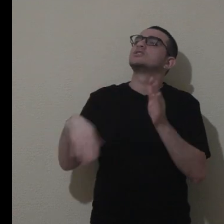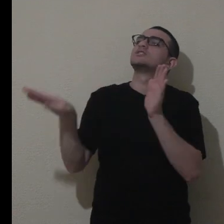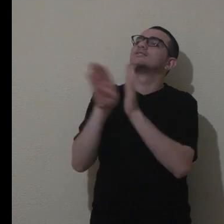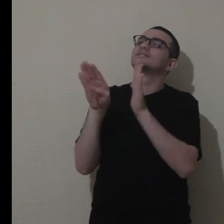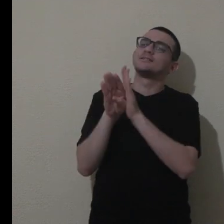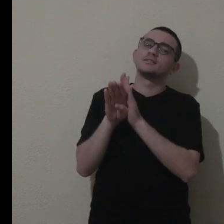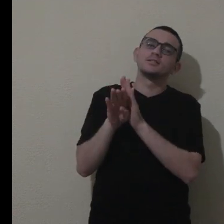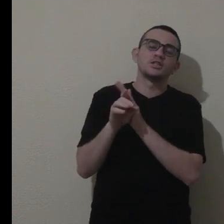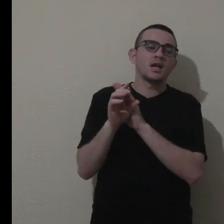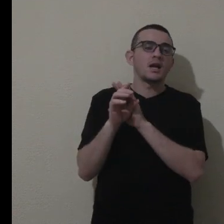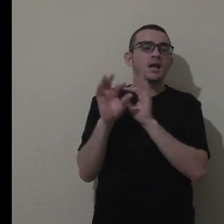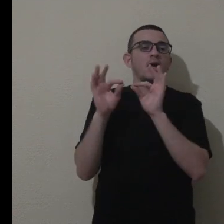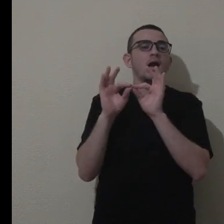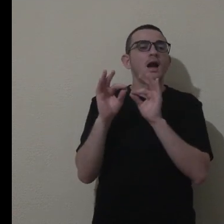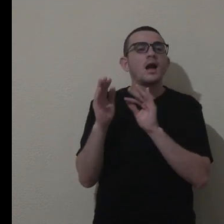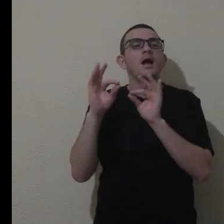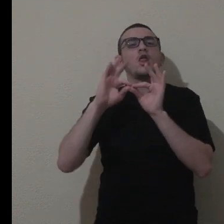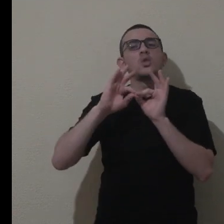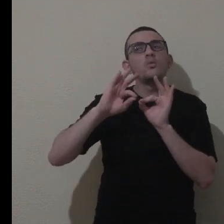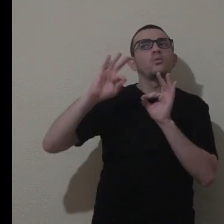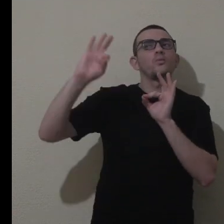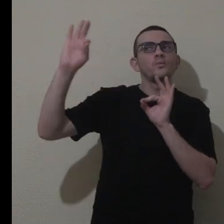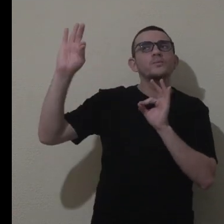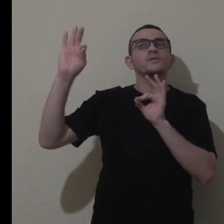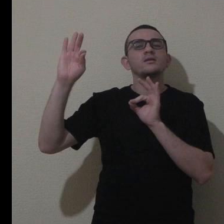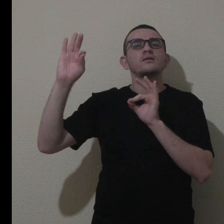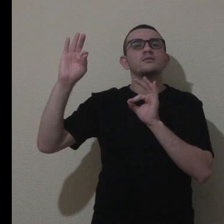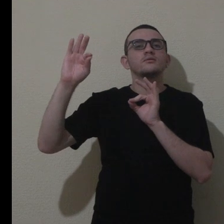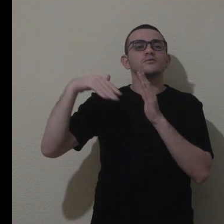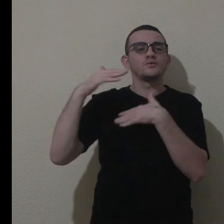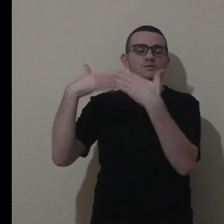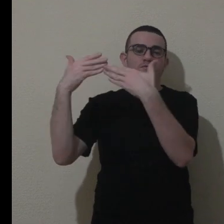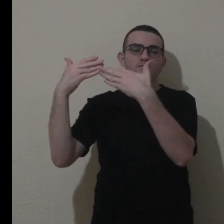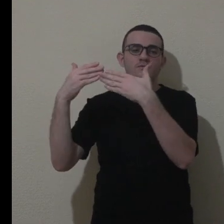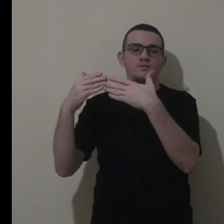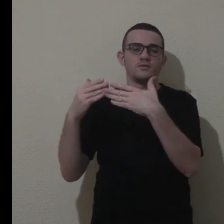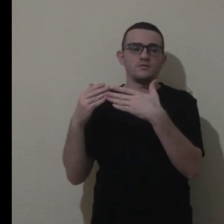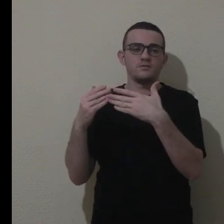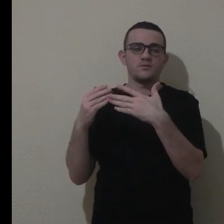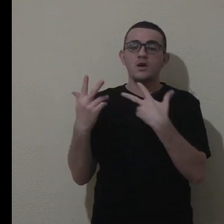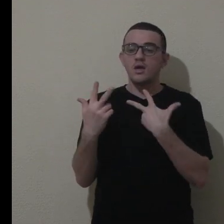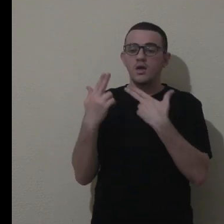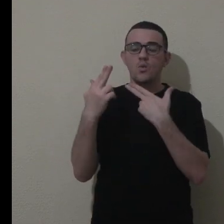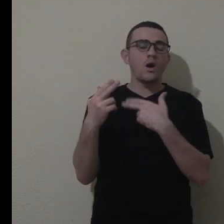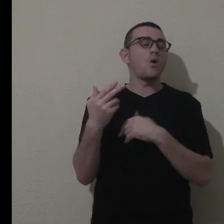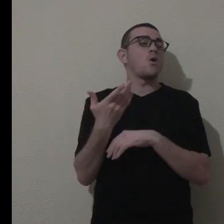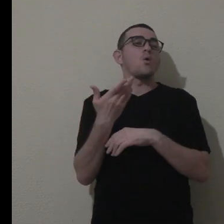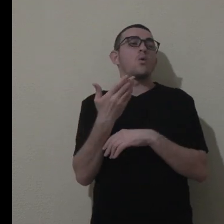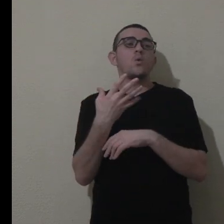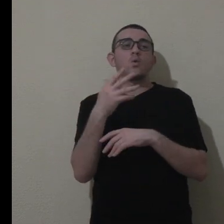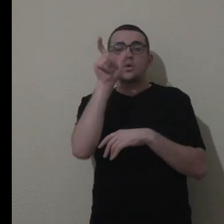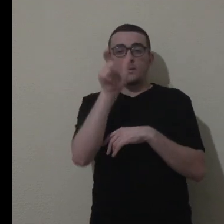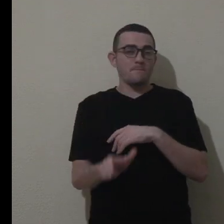chegar na curva ou no canal de crescimento, de desenvolvimento, igual da pessoa que não